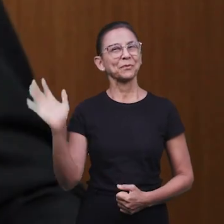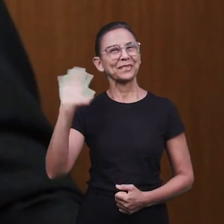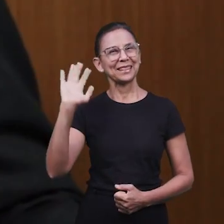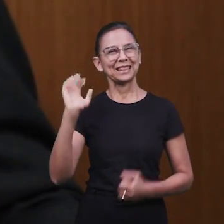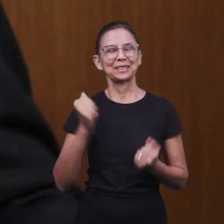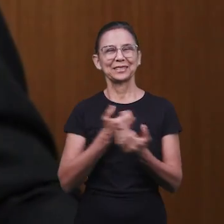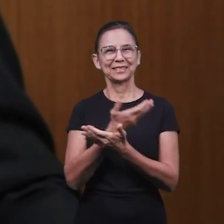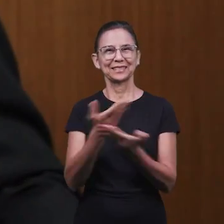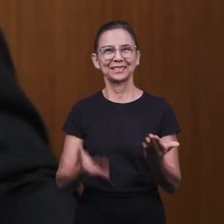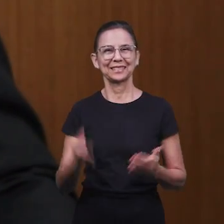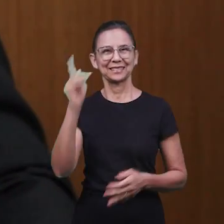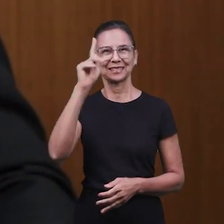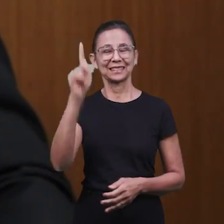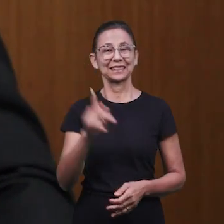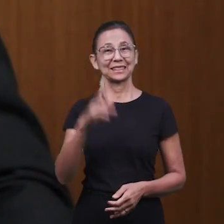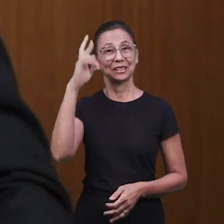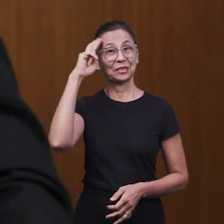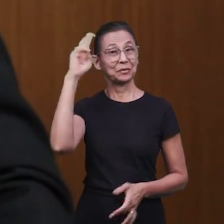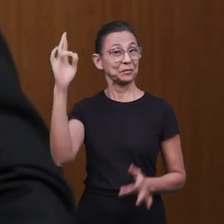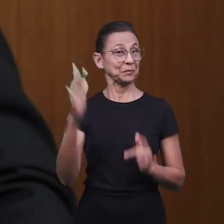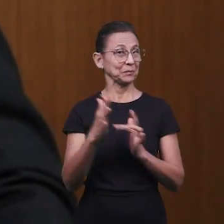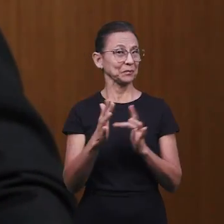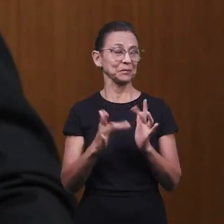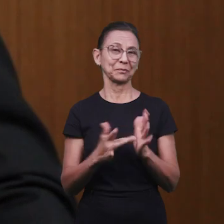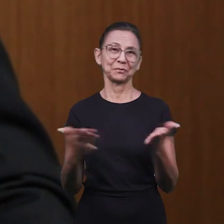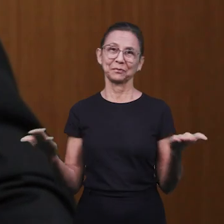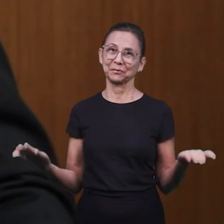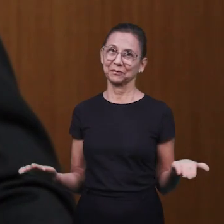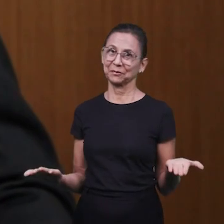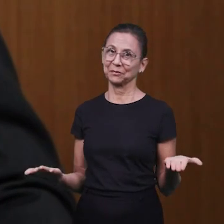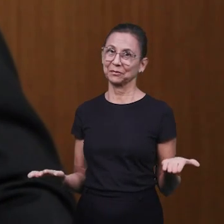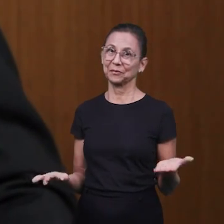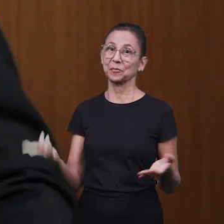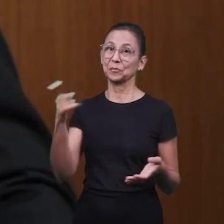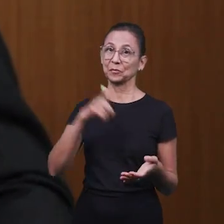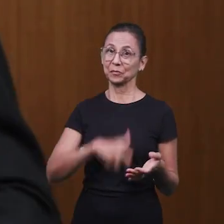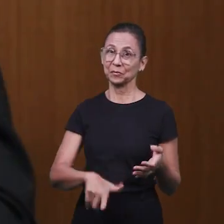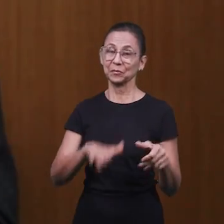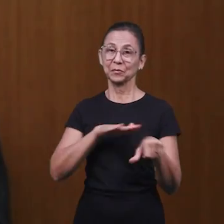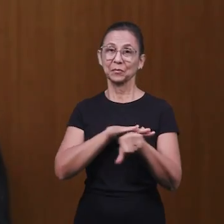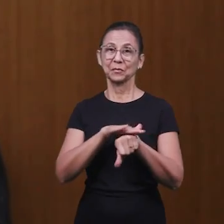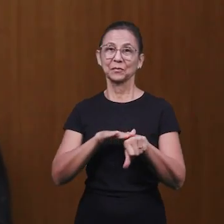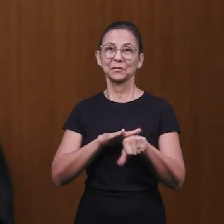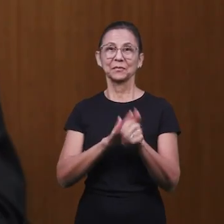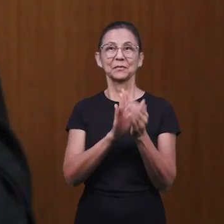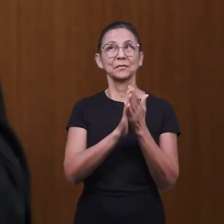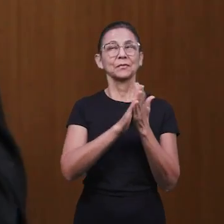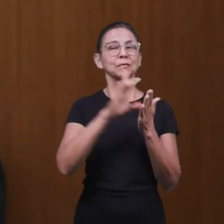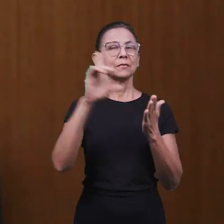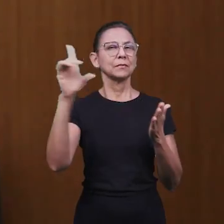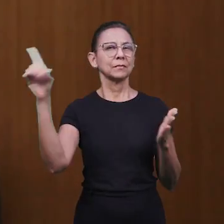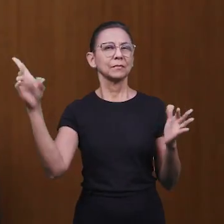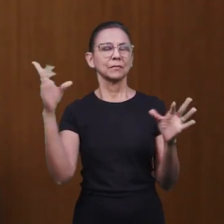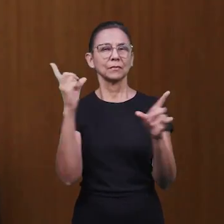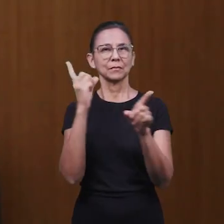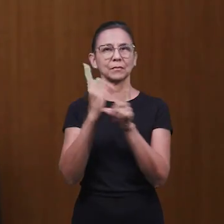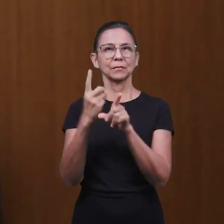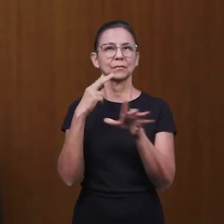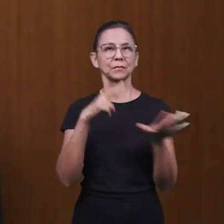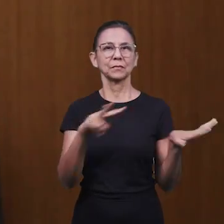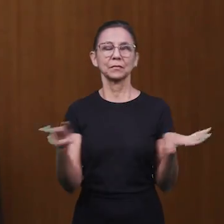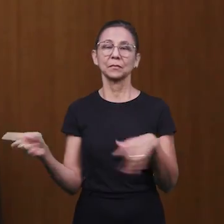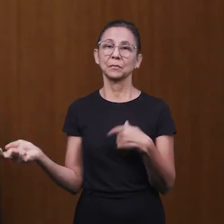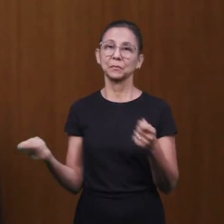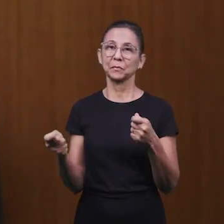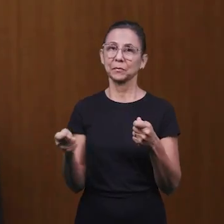Olá, eu te saúdo com a paz do Senhor Jesus. Estamos de volta, programa Conversas Bíblicas. Esse encontro semanal que